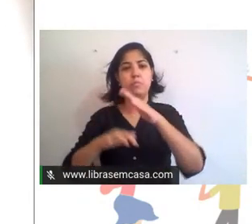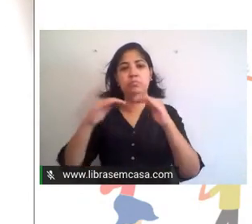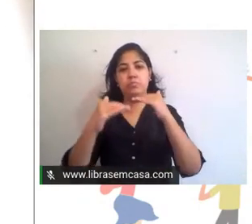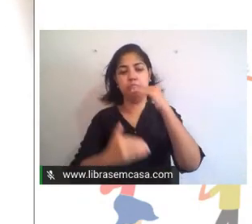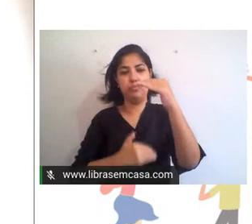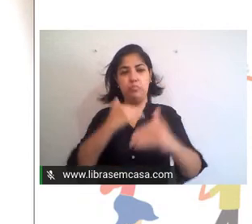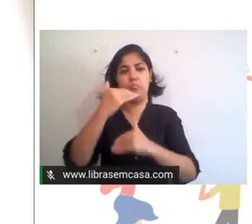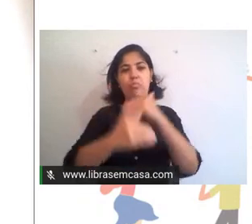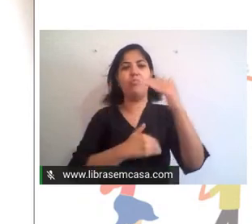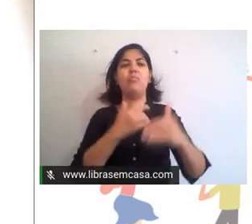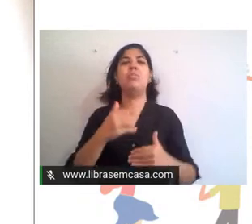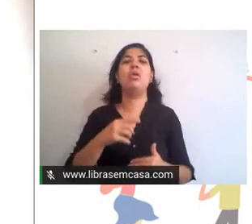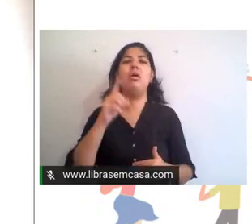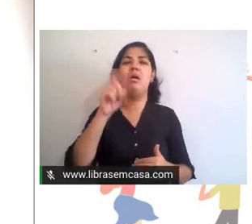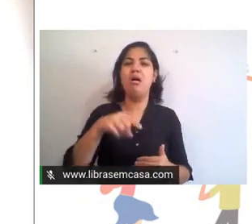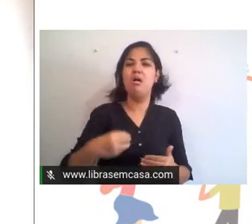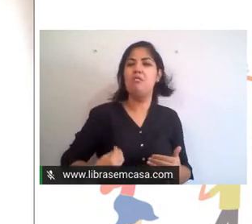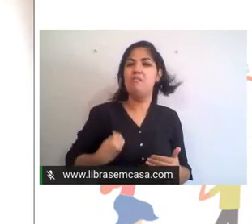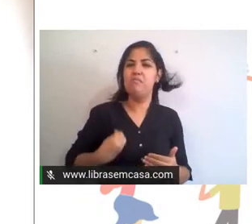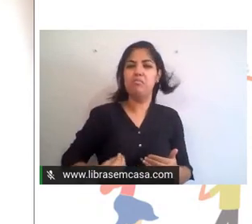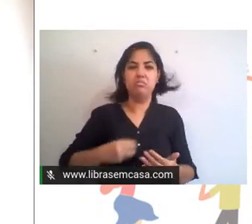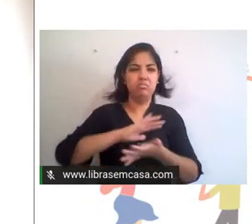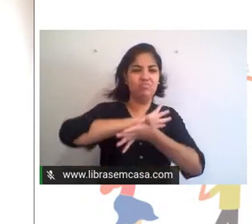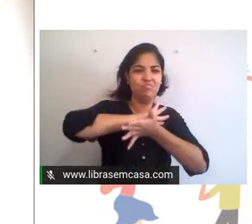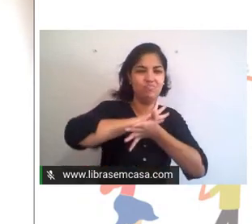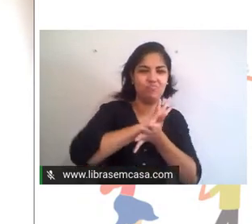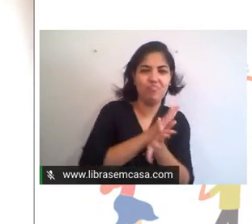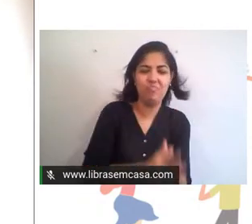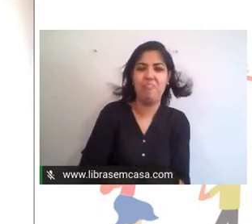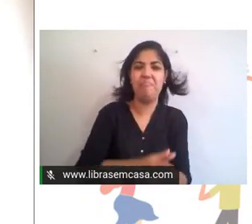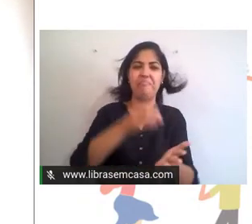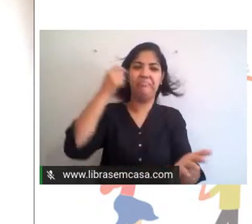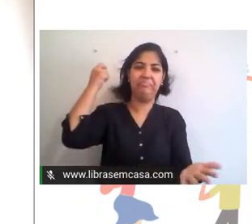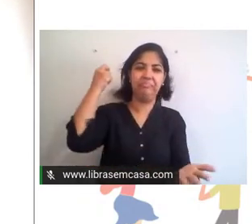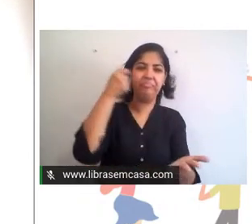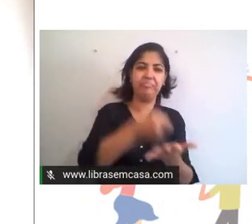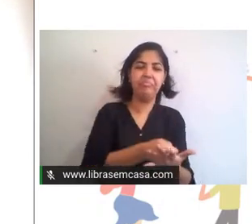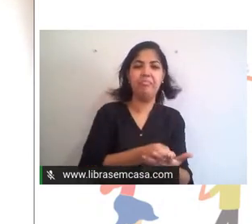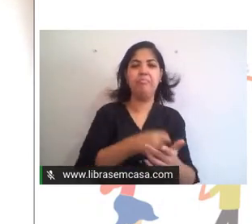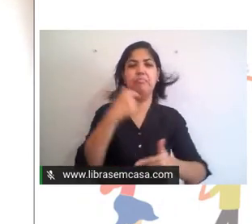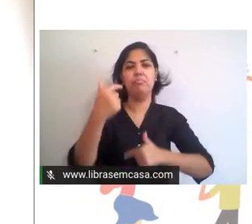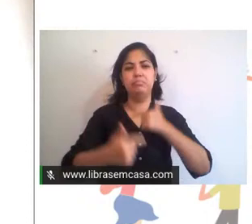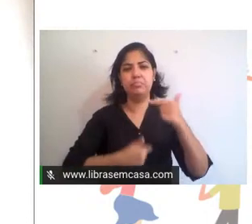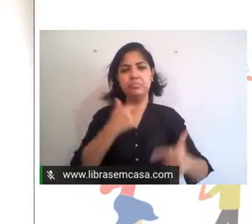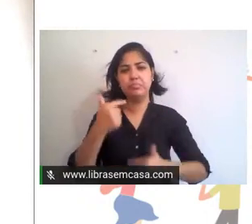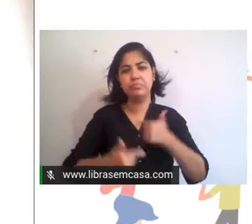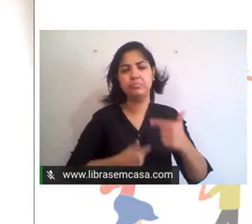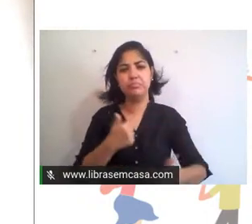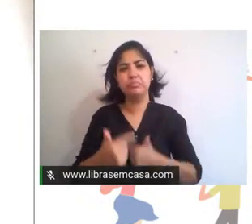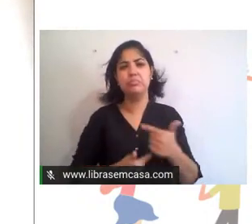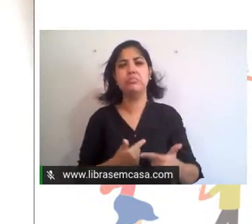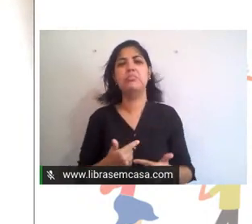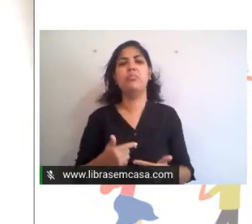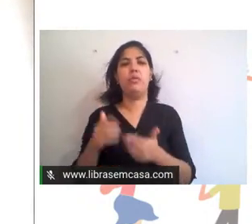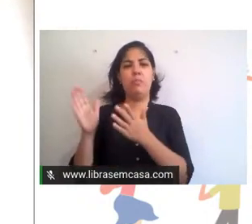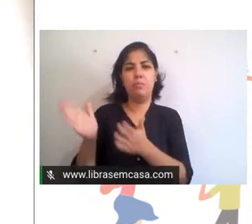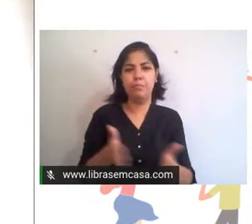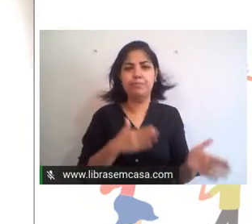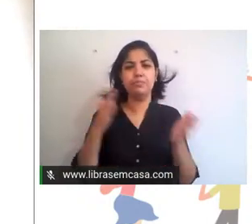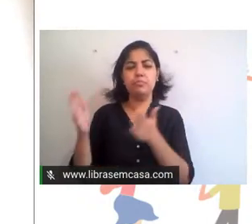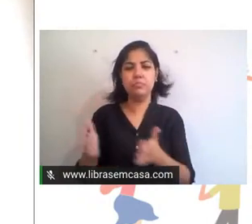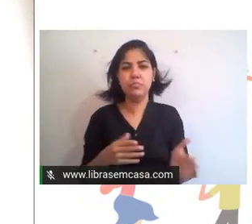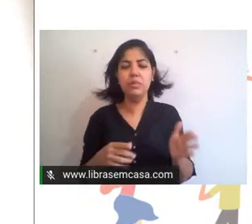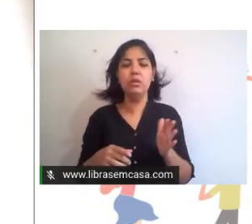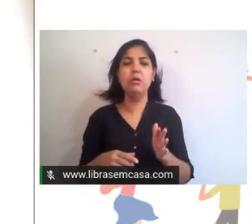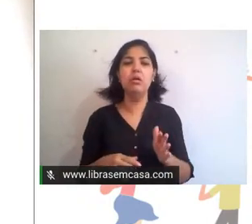convivência promíscua, né, forçada entre as pessoas que trabalham nesse sistema de produção e vírus que antes estavam